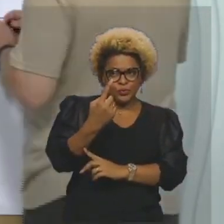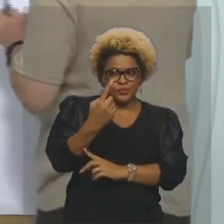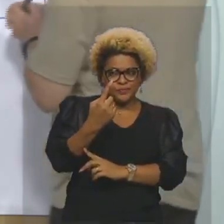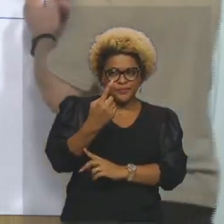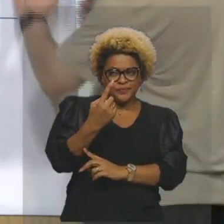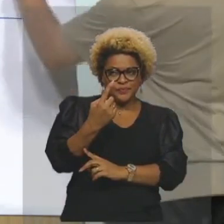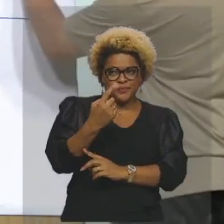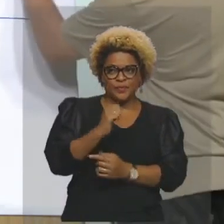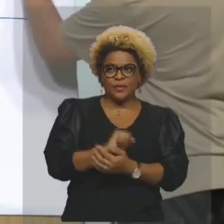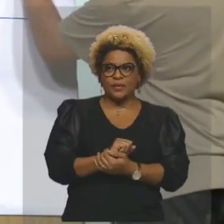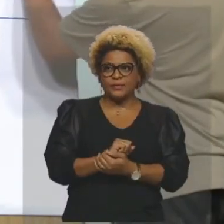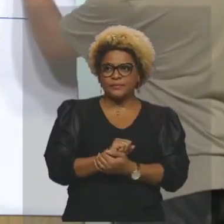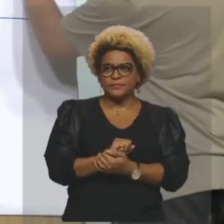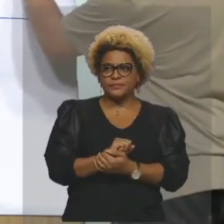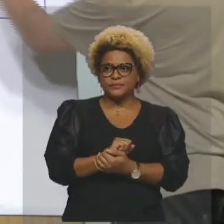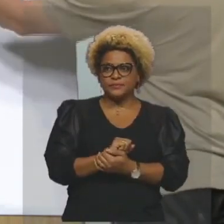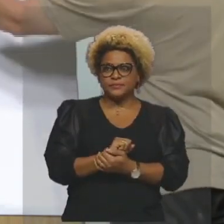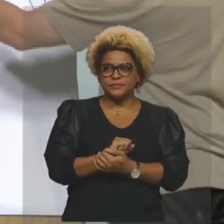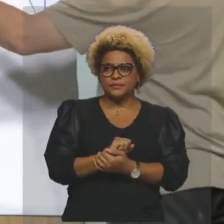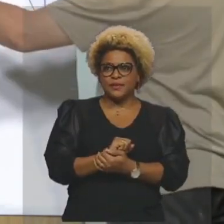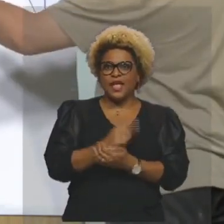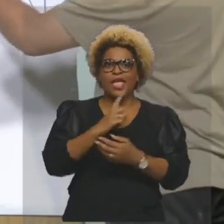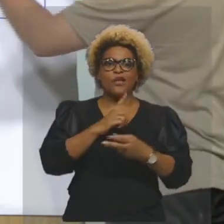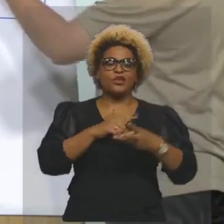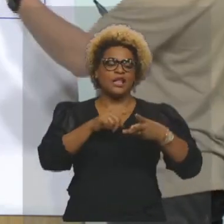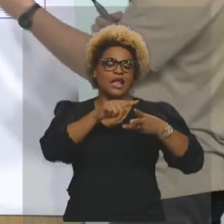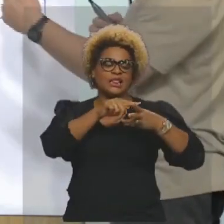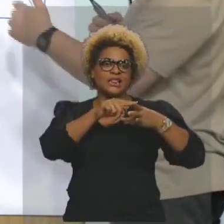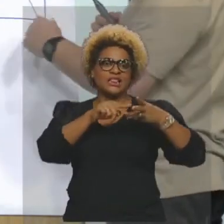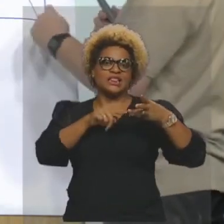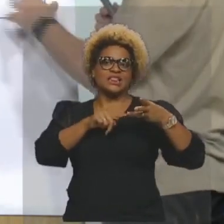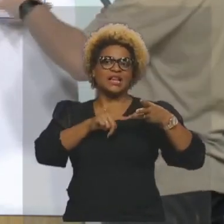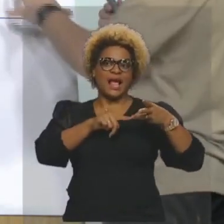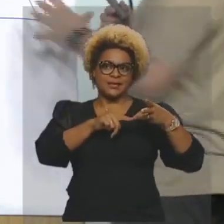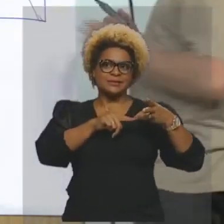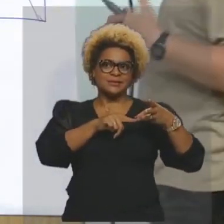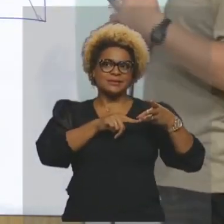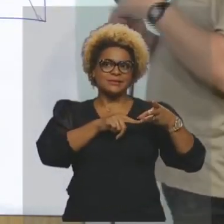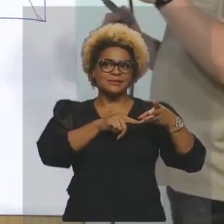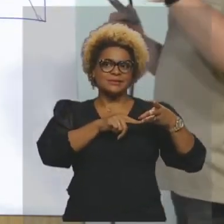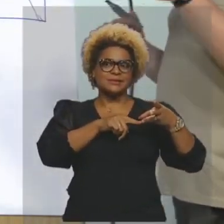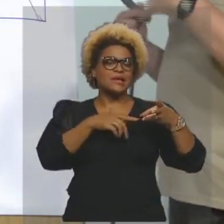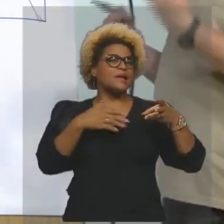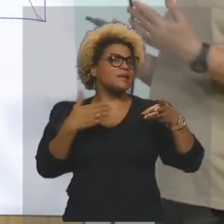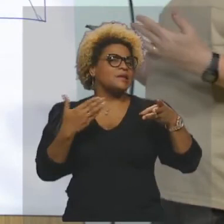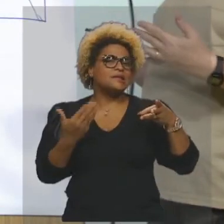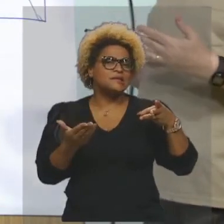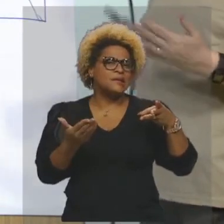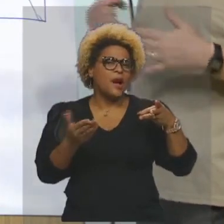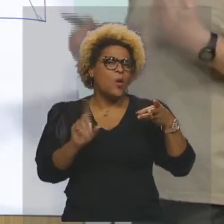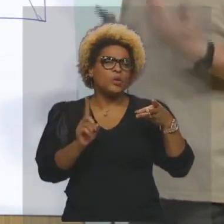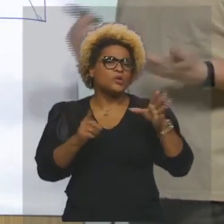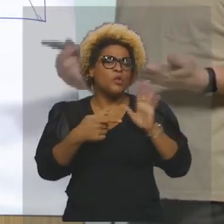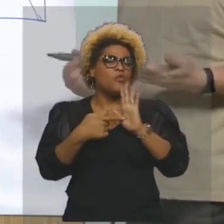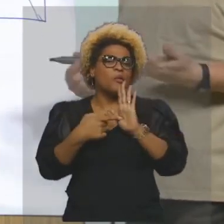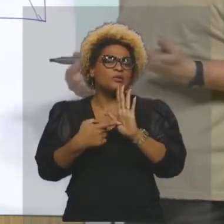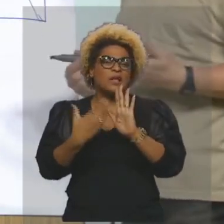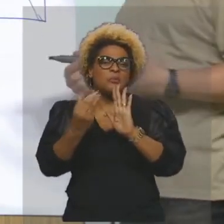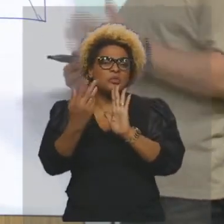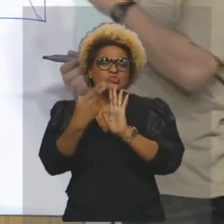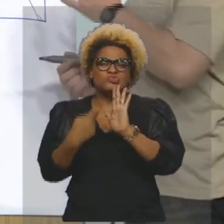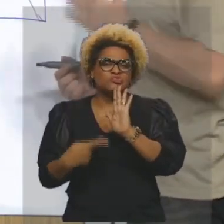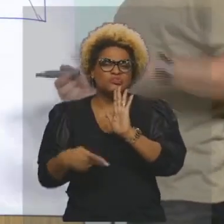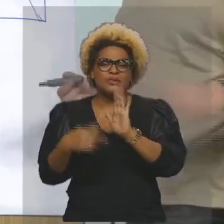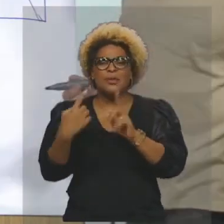ter 3 resistores em série depois, né? Então, eu não vou mostrar os desenhos todos, senão a gente vai gastar muito